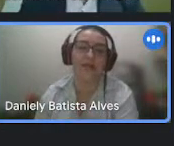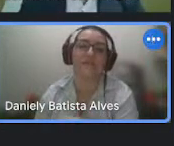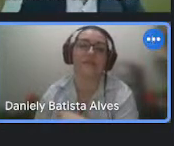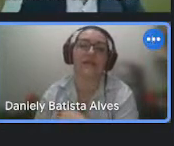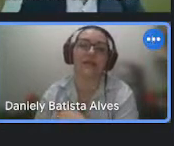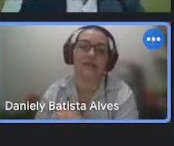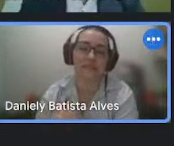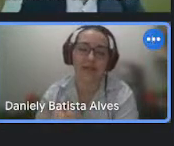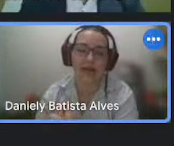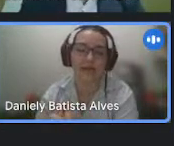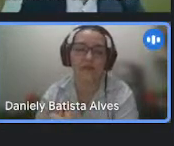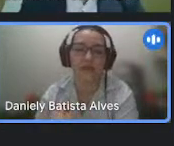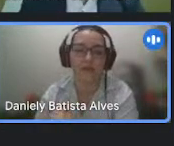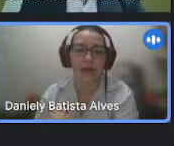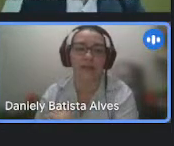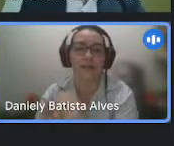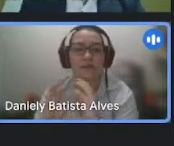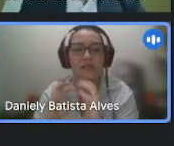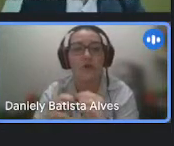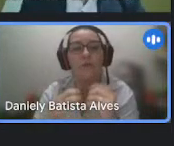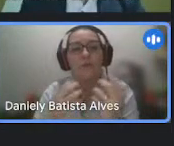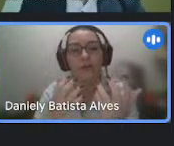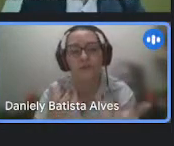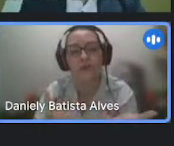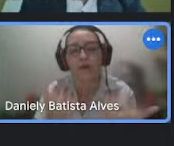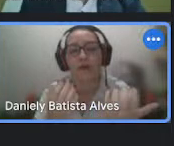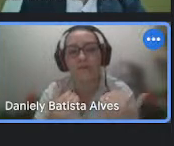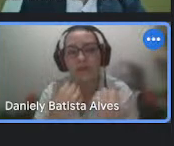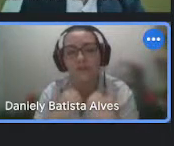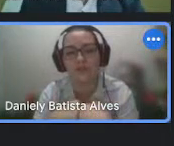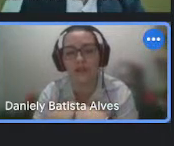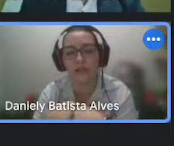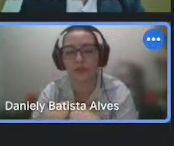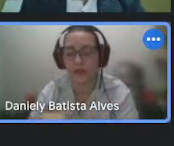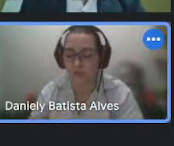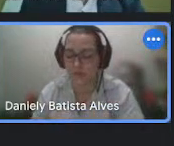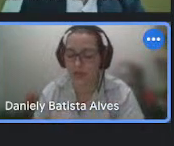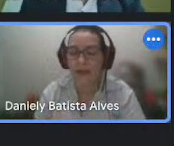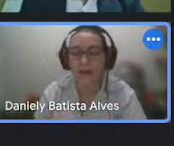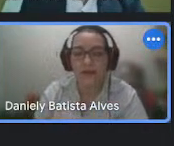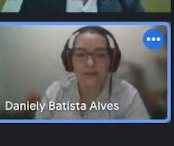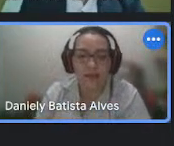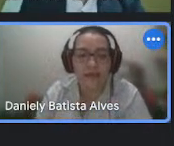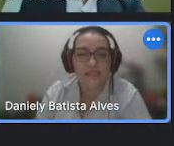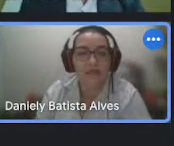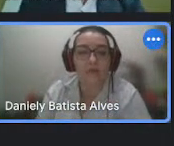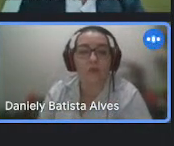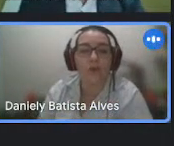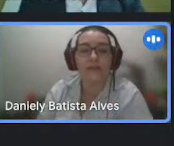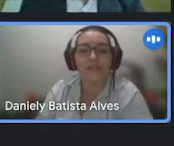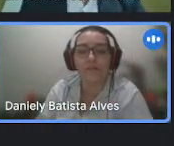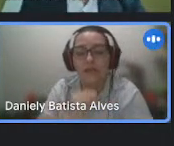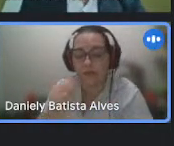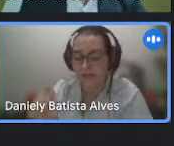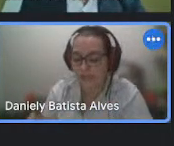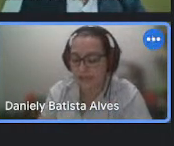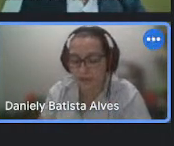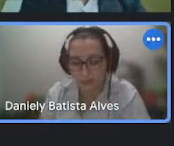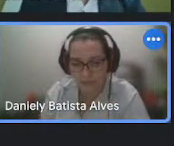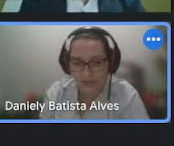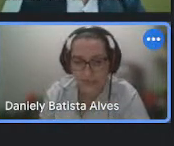que devem ser anexados, tá? Então, essa norma operacional, ela vem justamente para ajudar no conhecimento